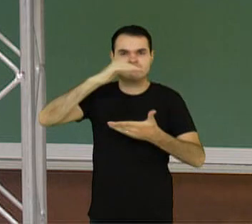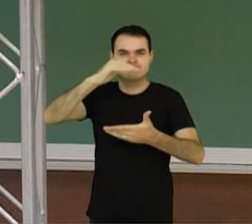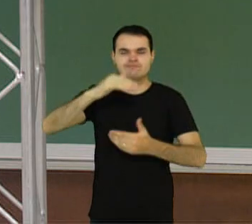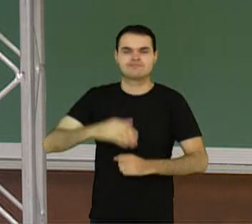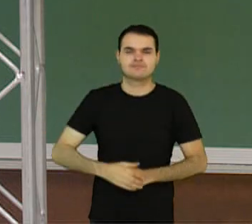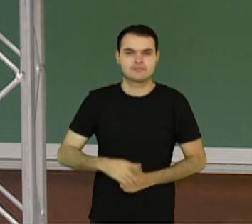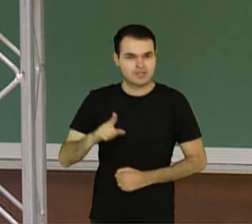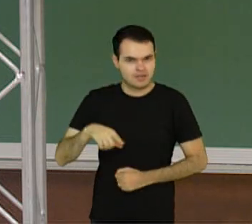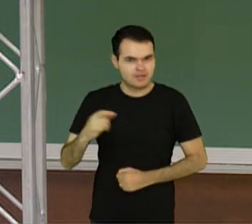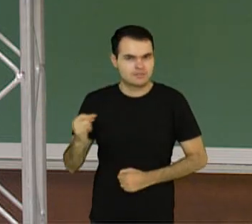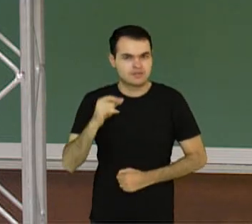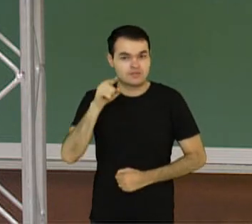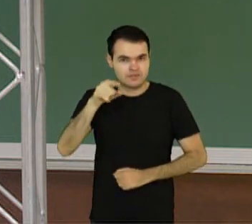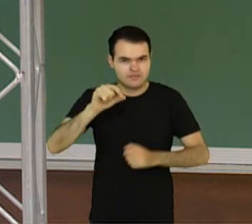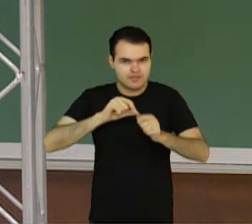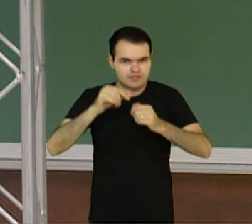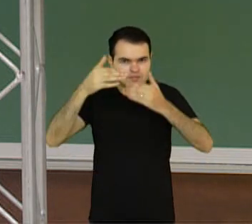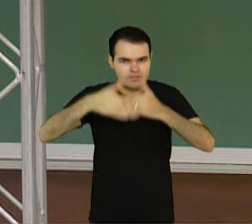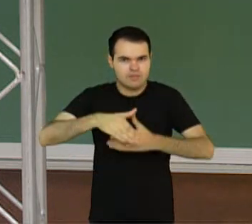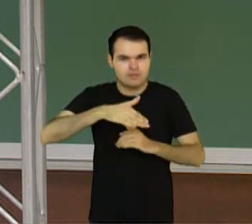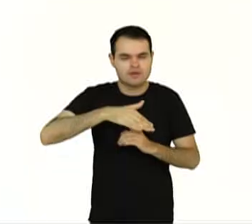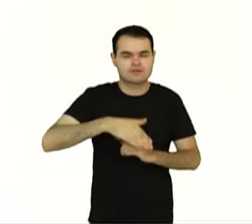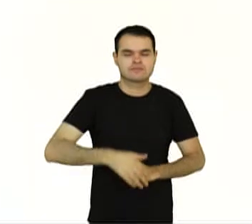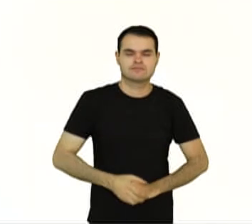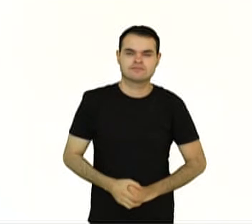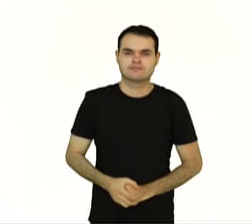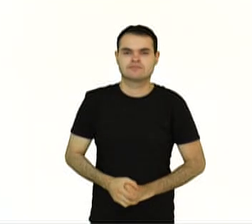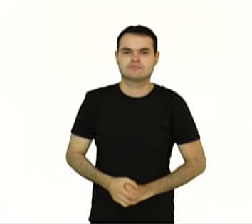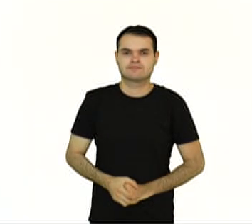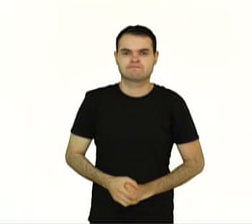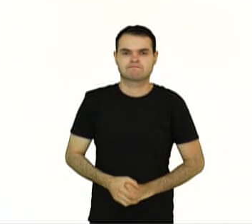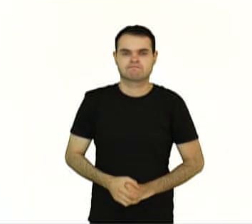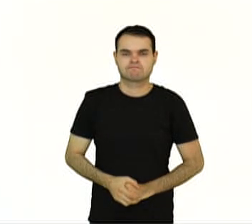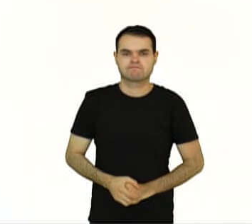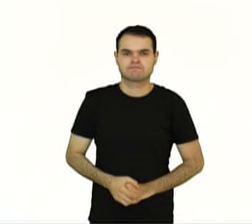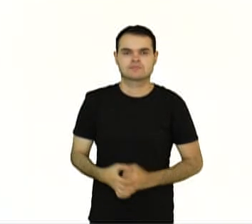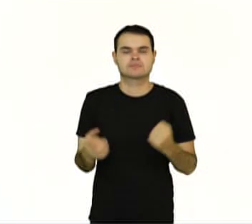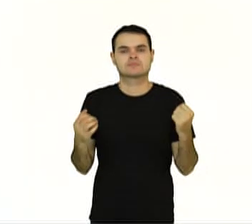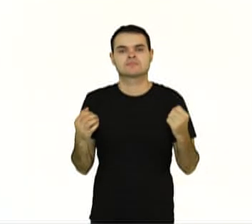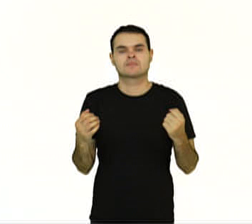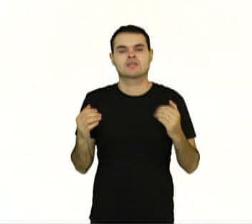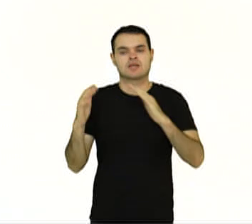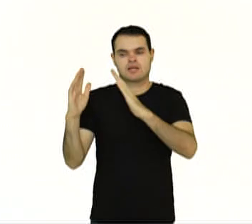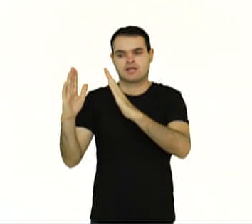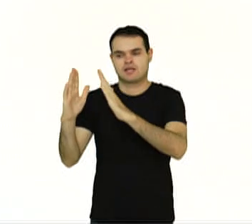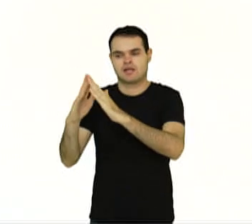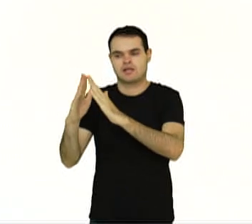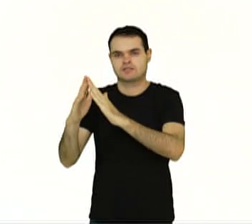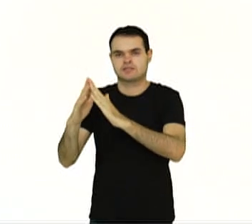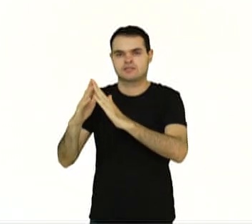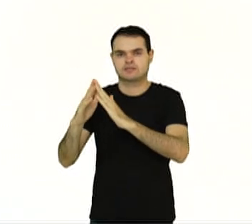fazerem os exercícios da Prova Paraná. Olha lá. Para ir de casa ao trabalho,